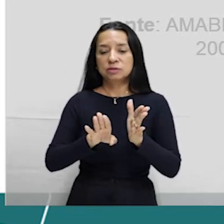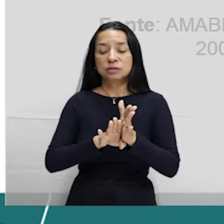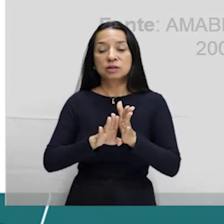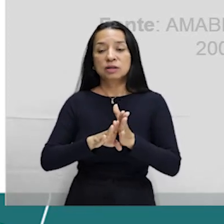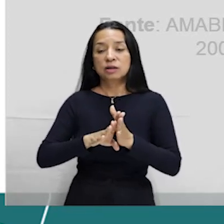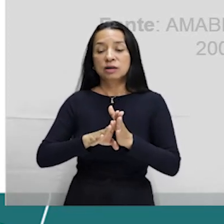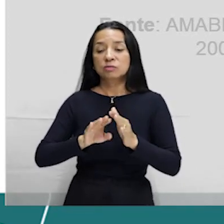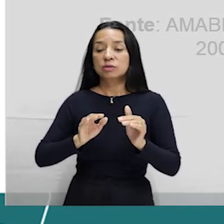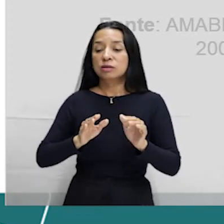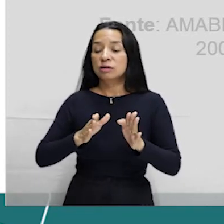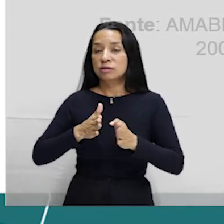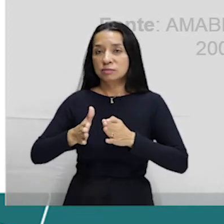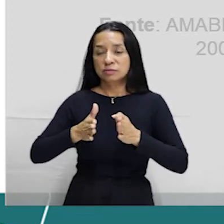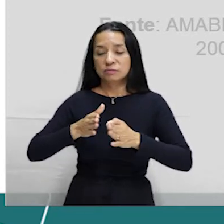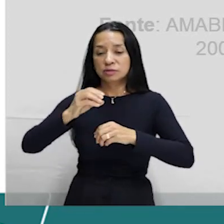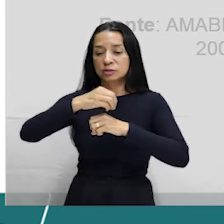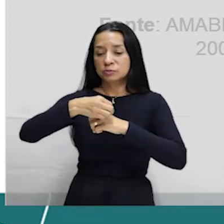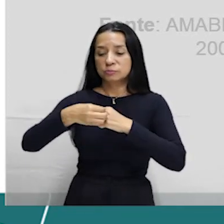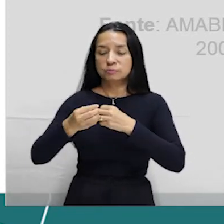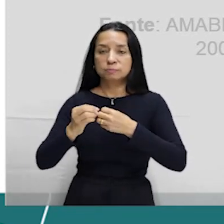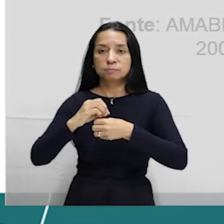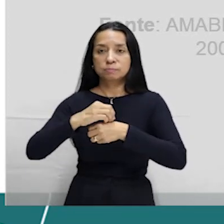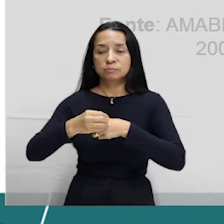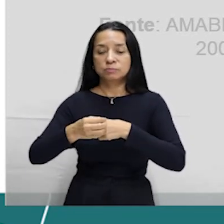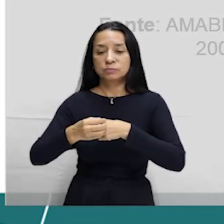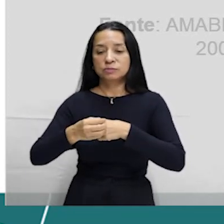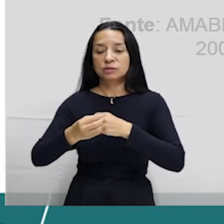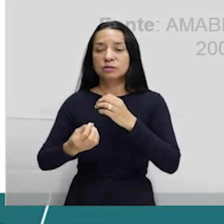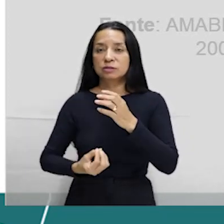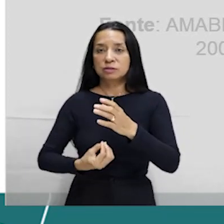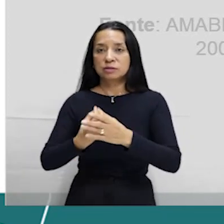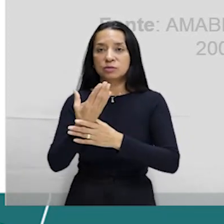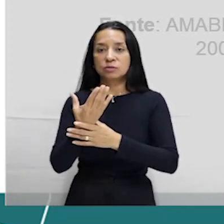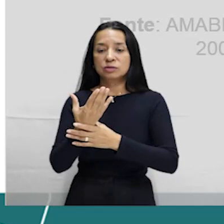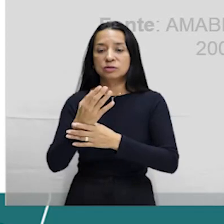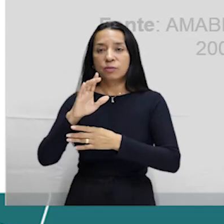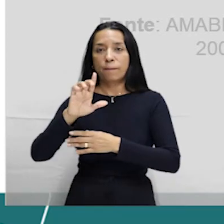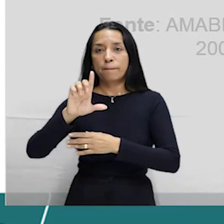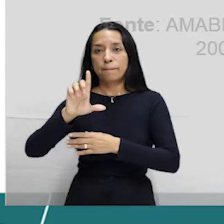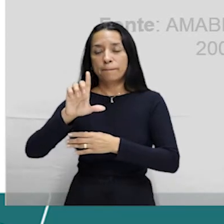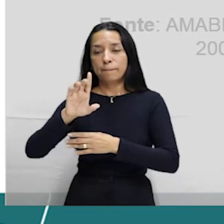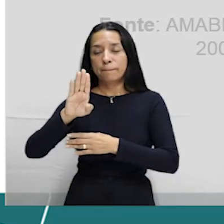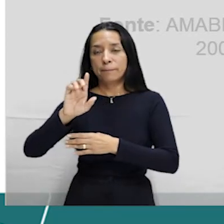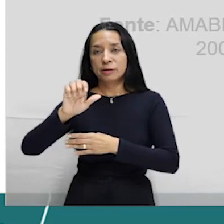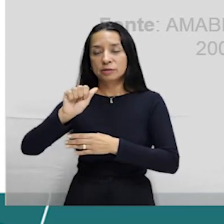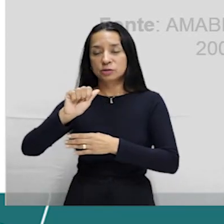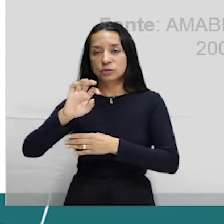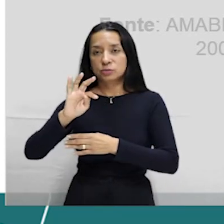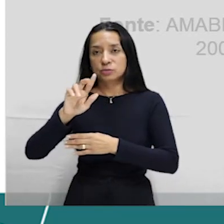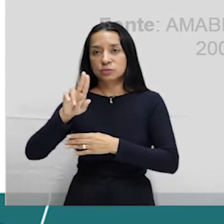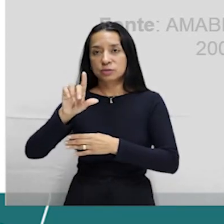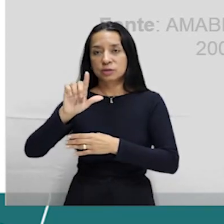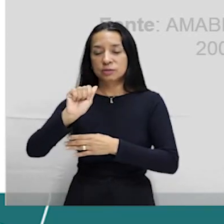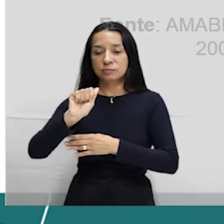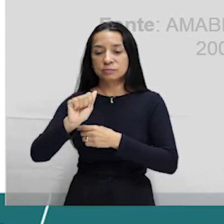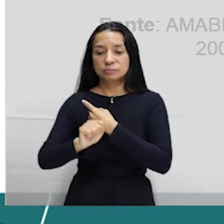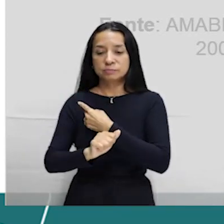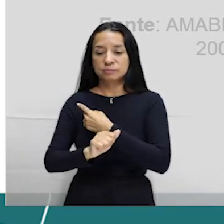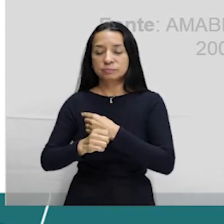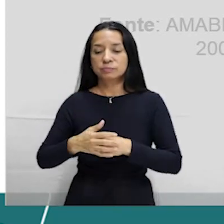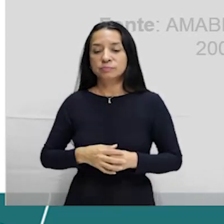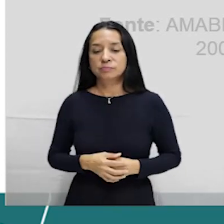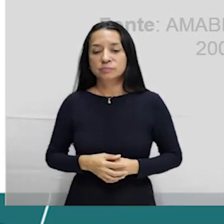mórula. Essa mórula, tá, ela vai dar origem à blástula, que nós chamamos de blastocisto. Tá,